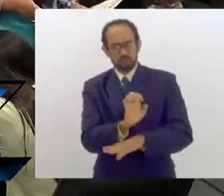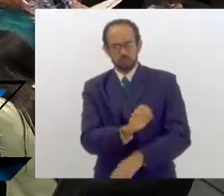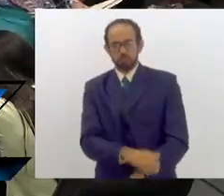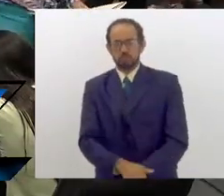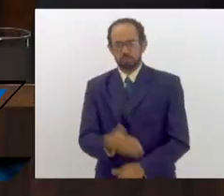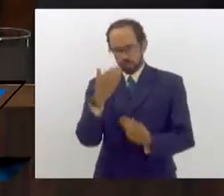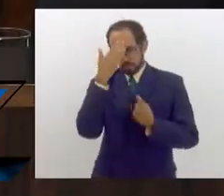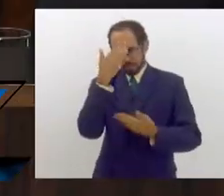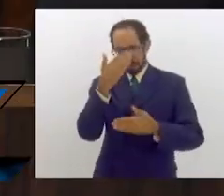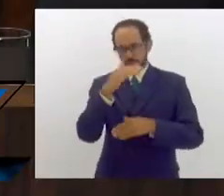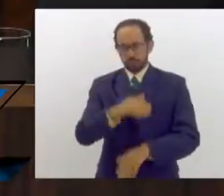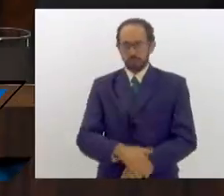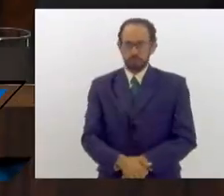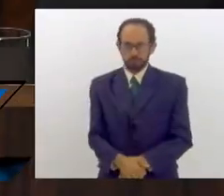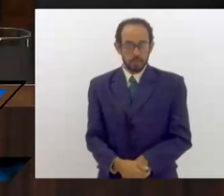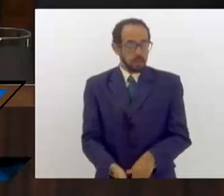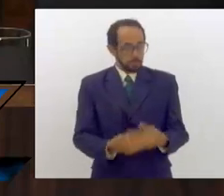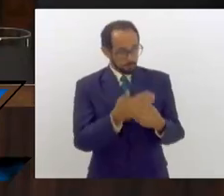obrigado